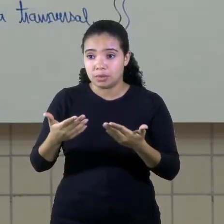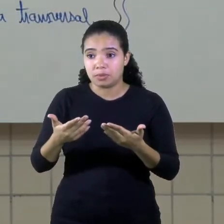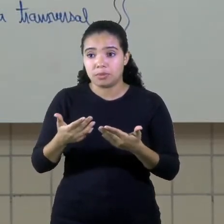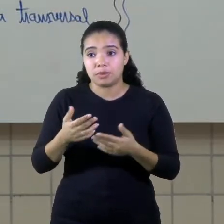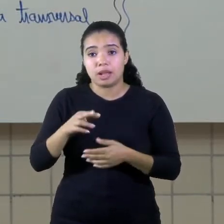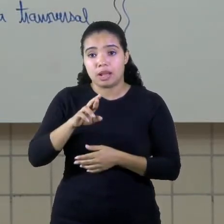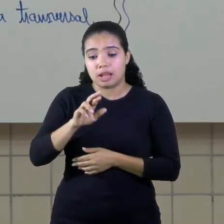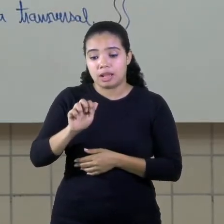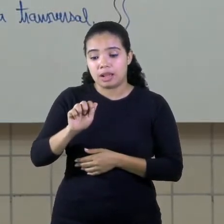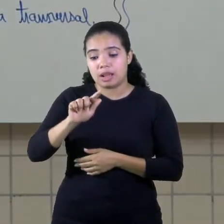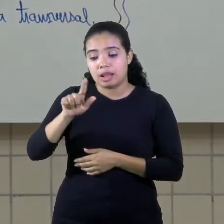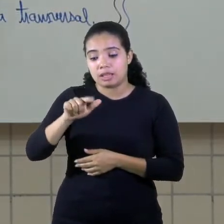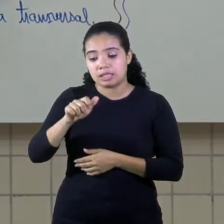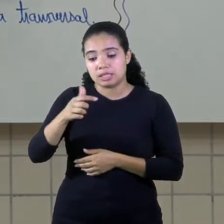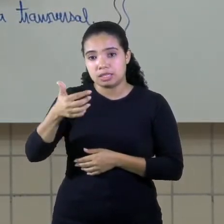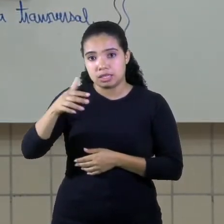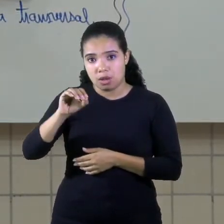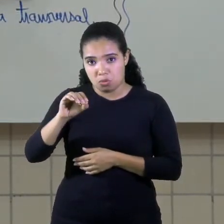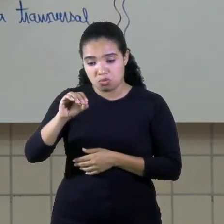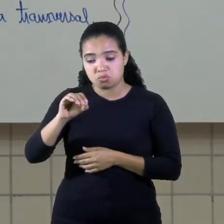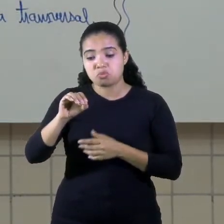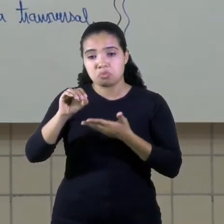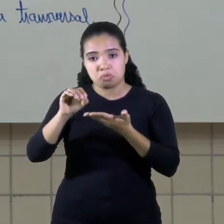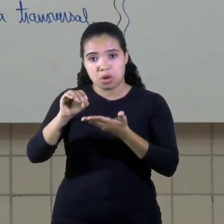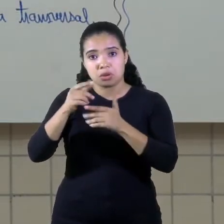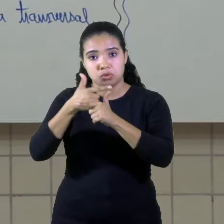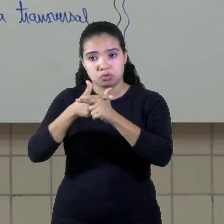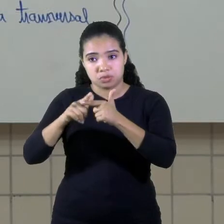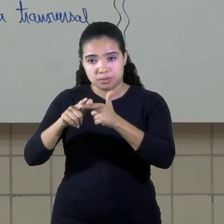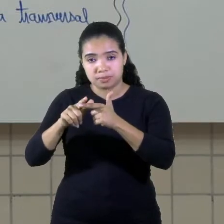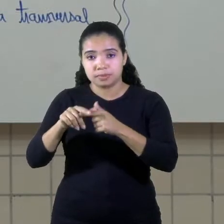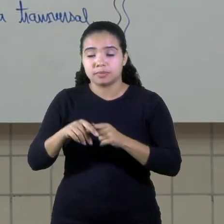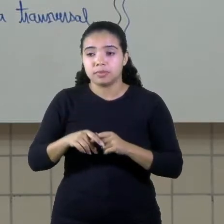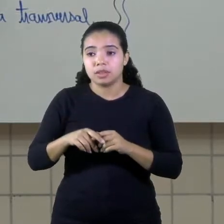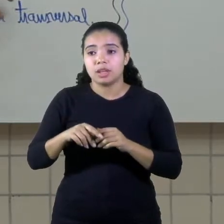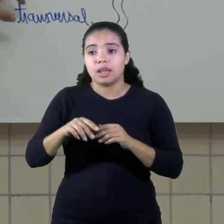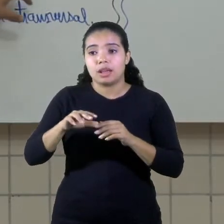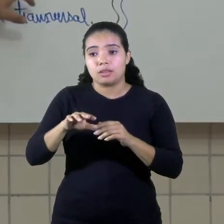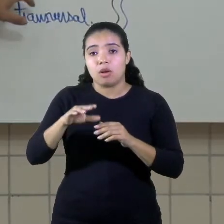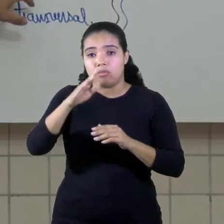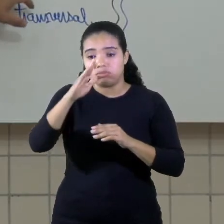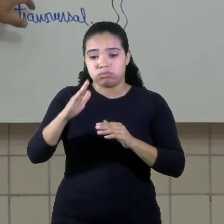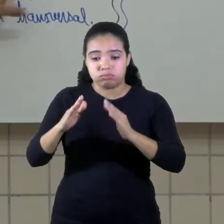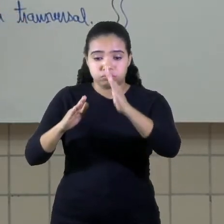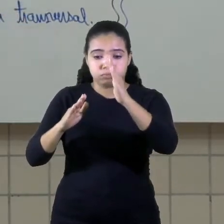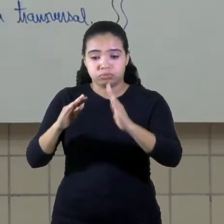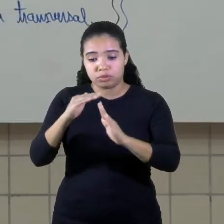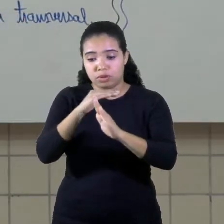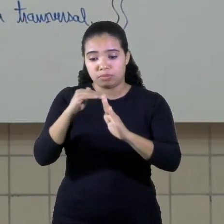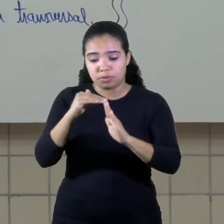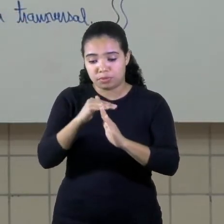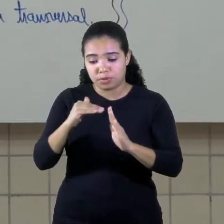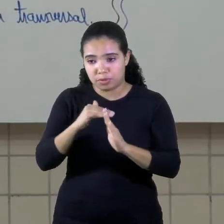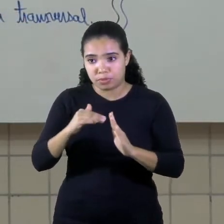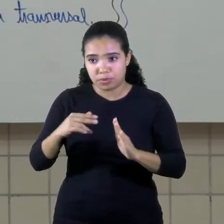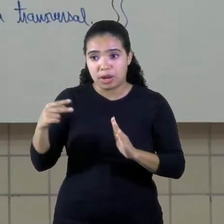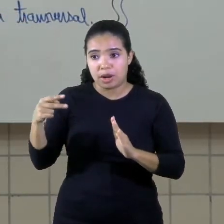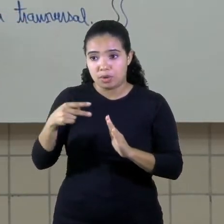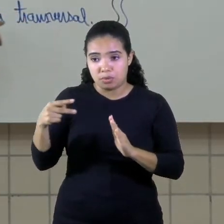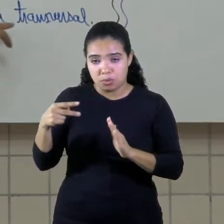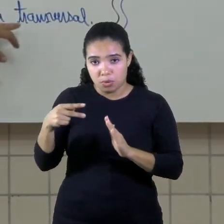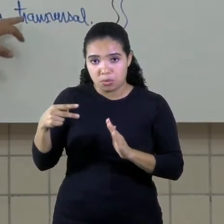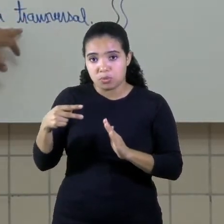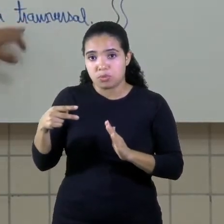Então, a razão entre quaisquer dois segmentos de uma transversal será igual à razão do